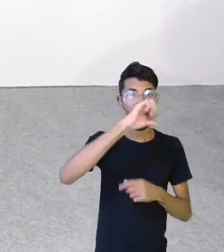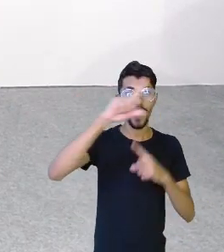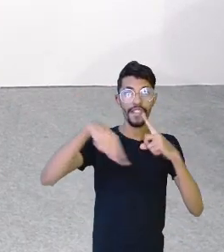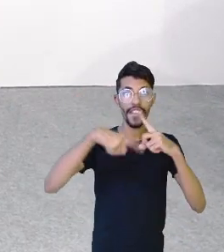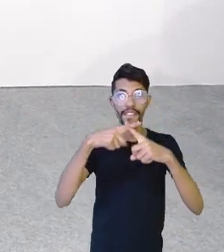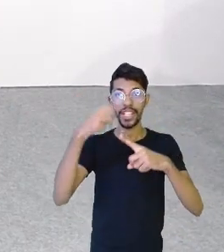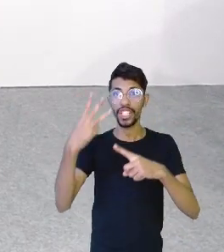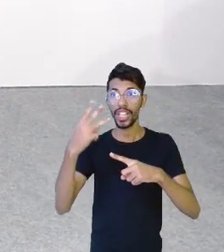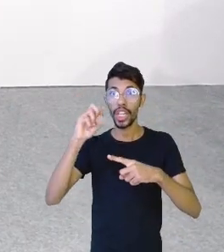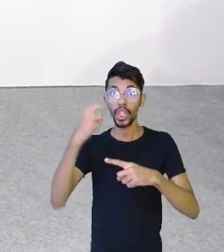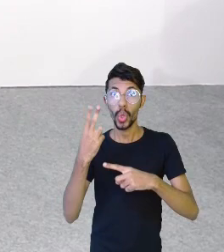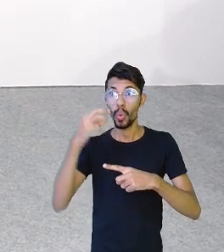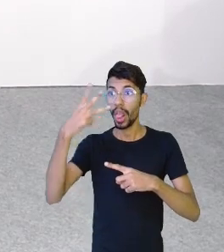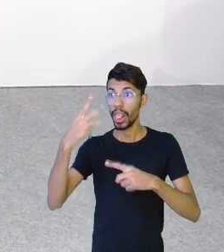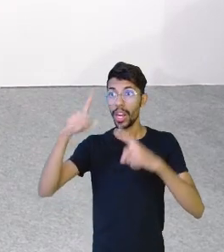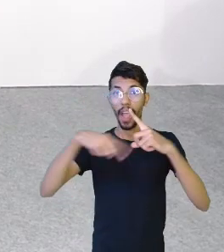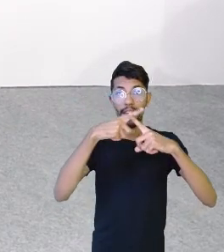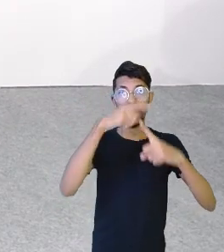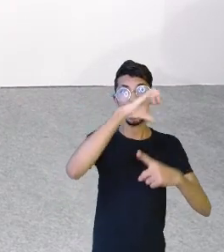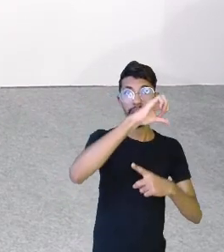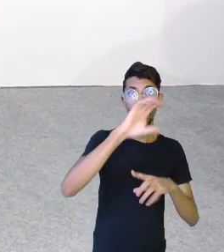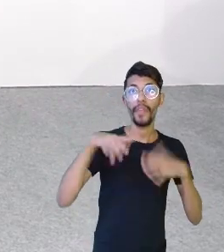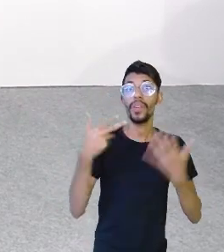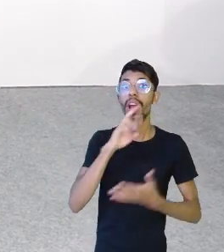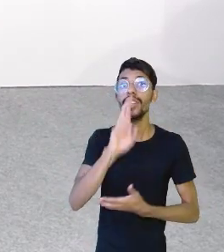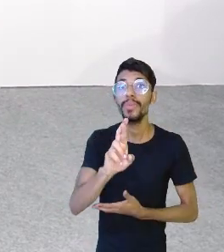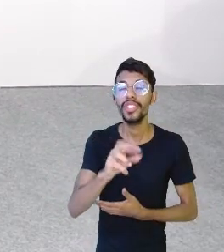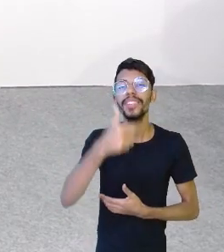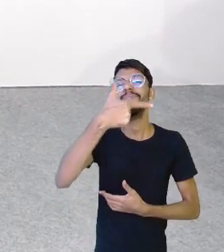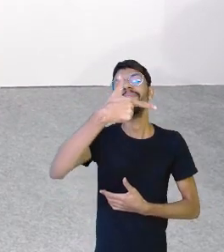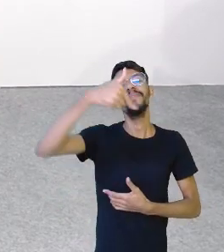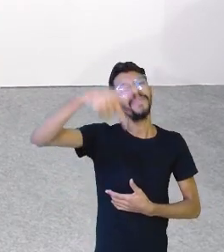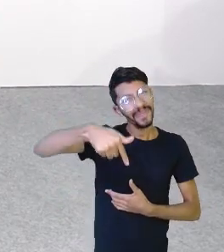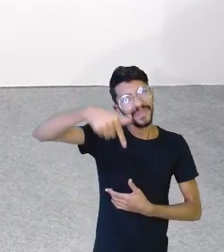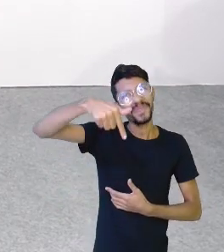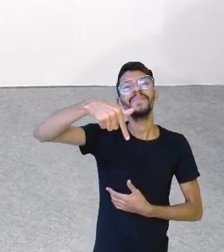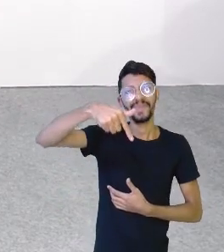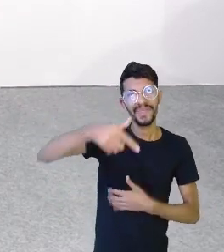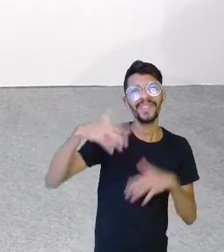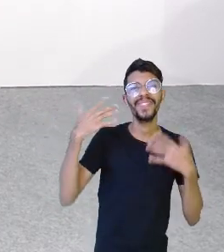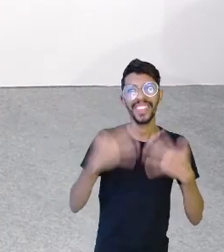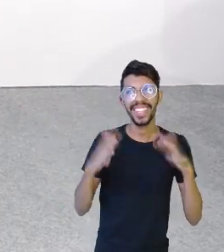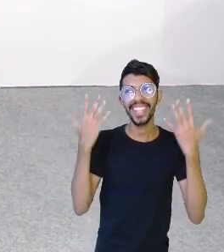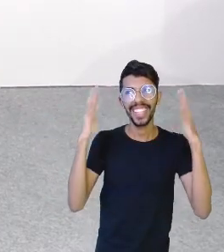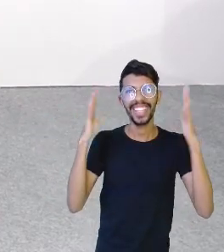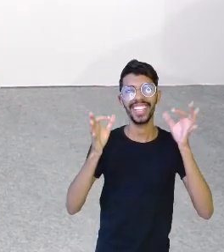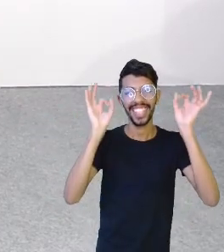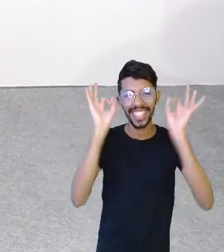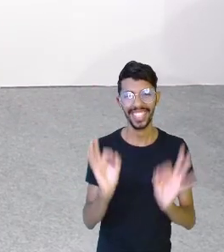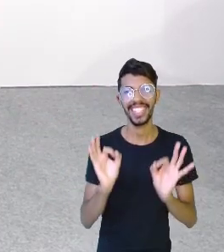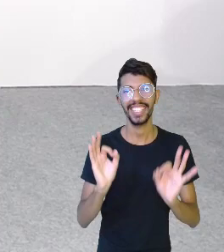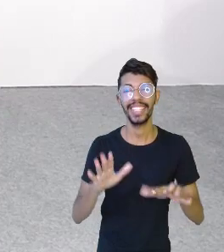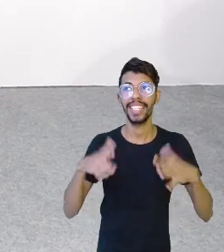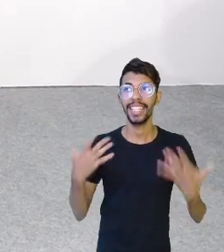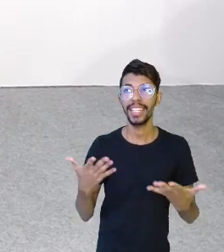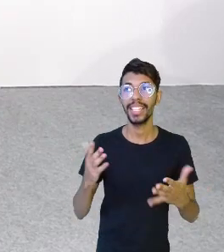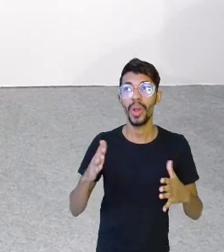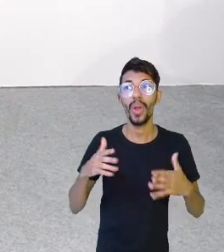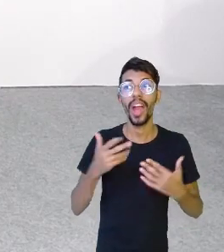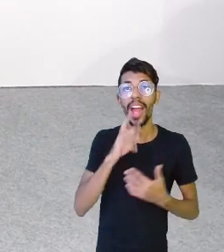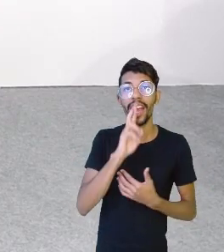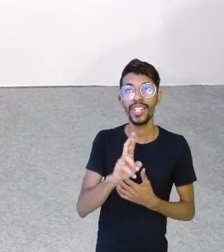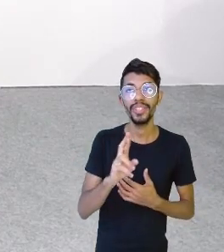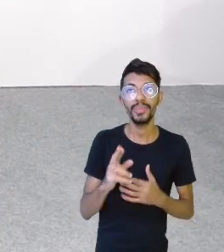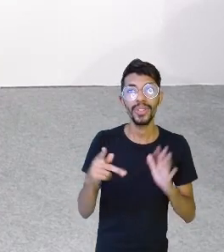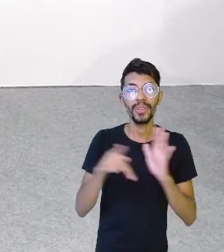3, ou 3 vezes 9, qual é o resultado? É 27? Correto! Então, qual foi o